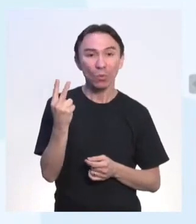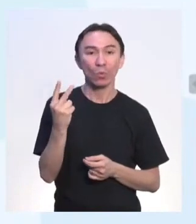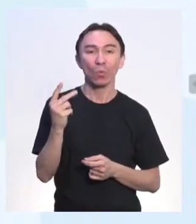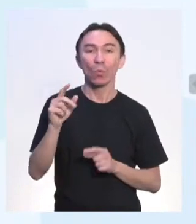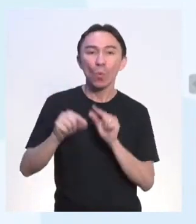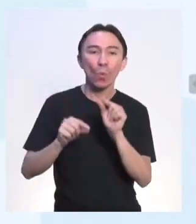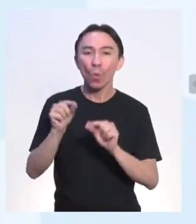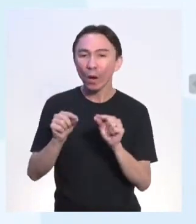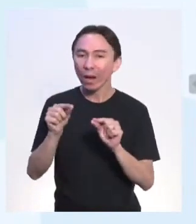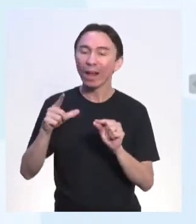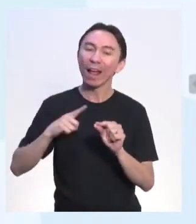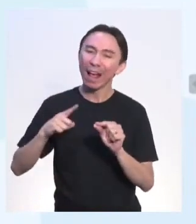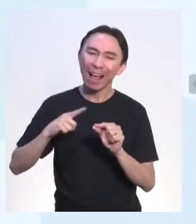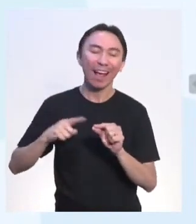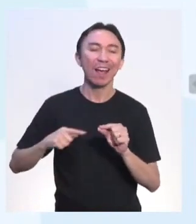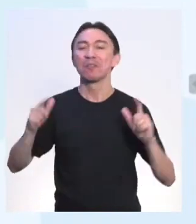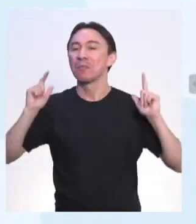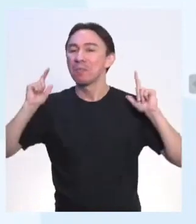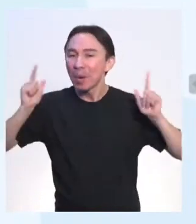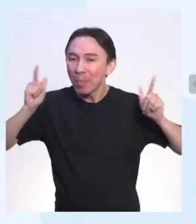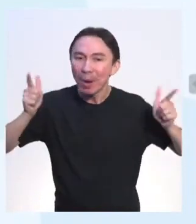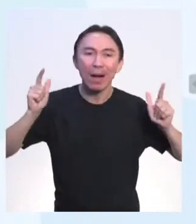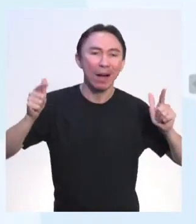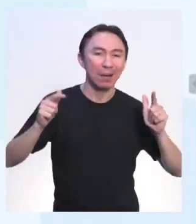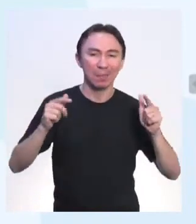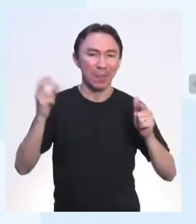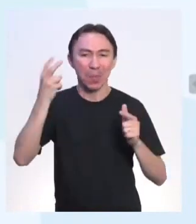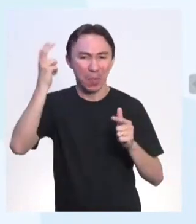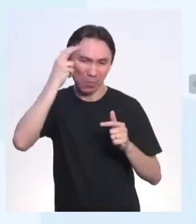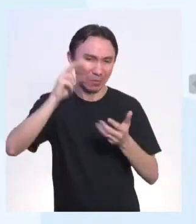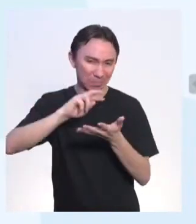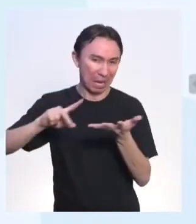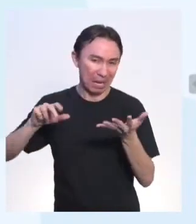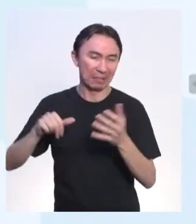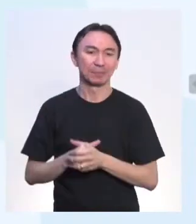0,42 gasta com diversão e cultura.